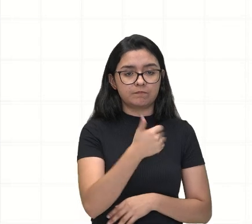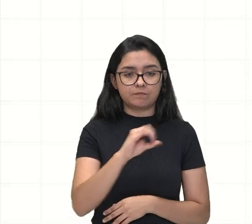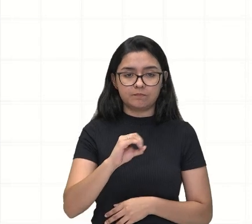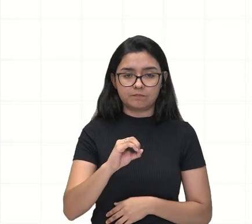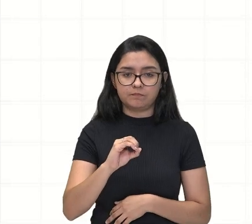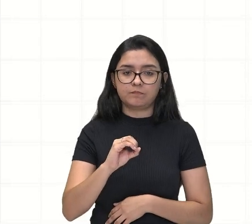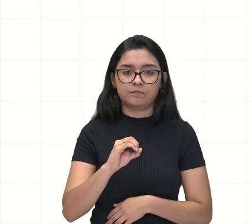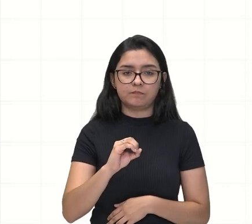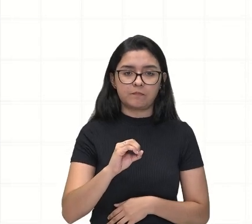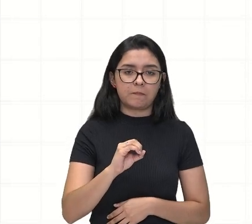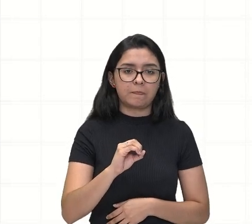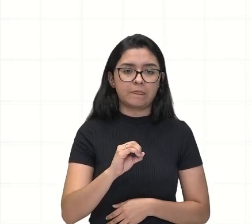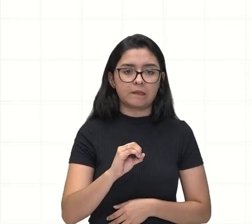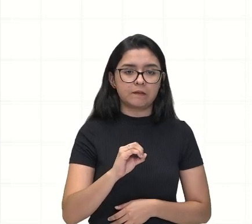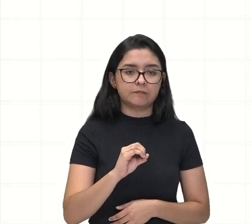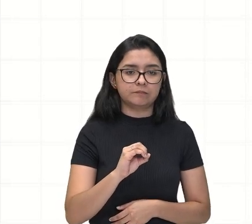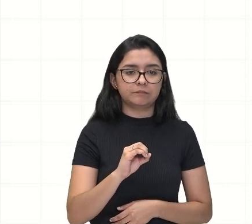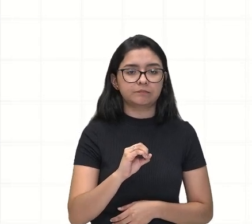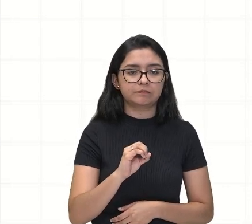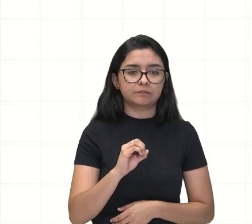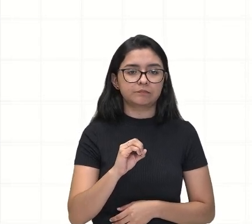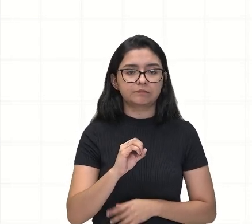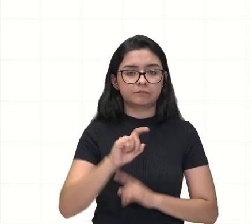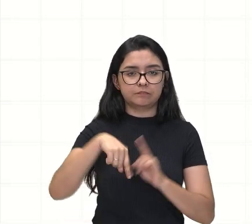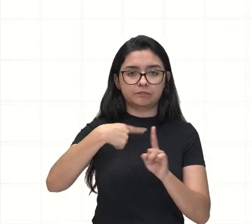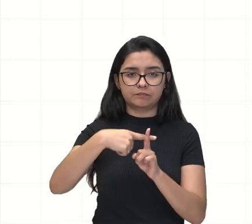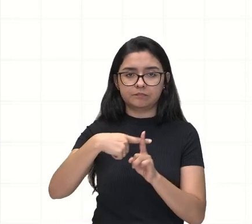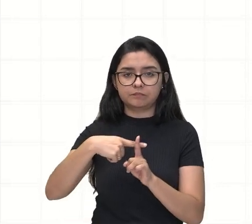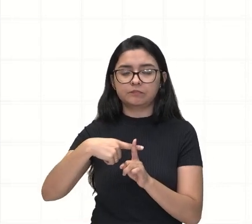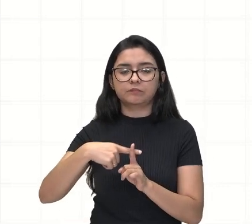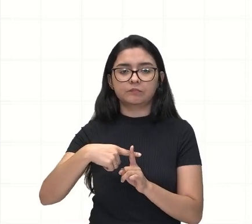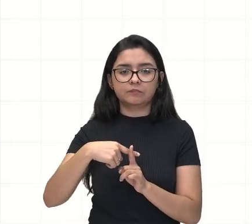R$10 da Manuela, mais